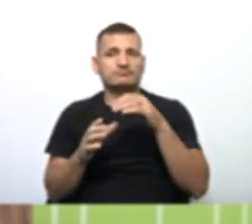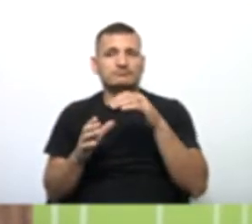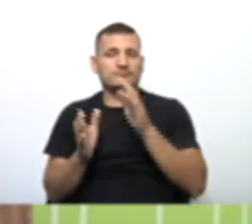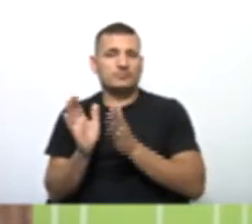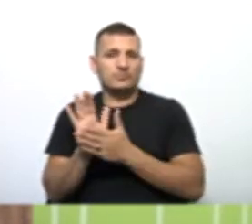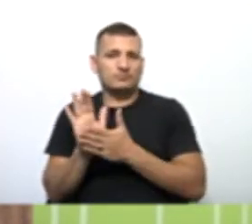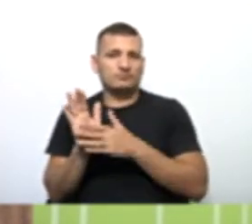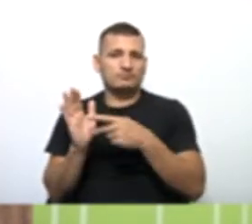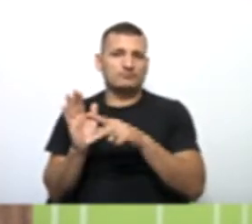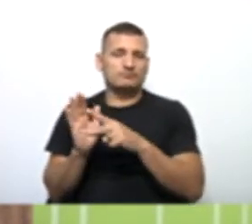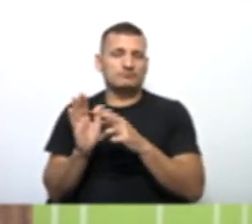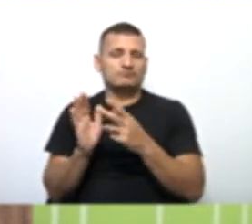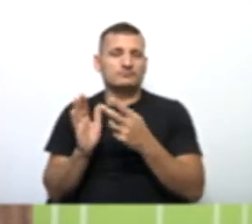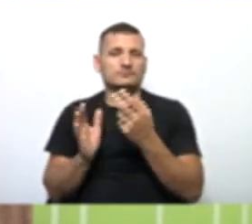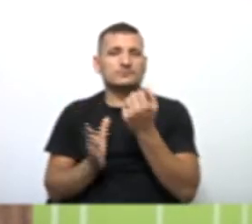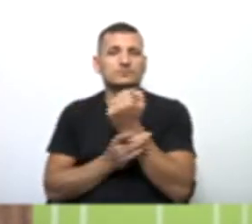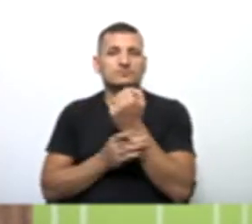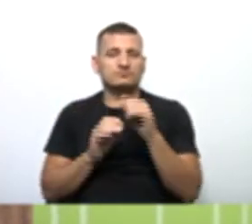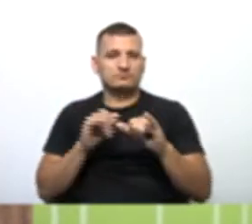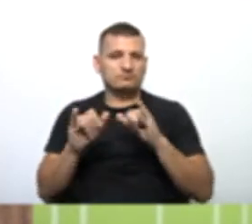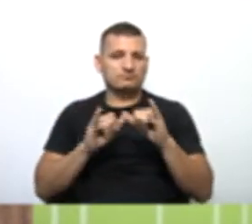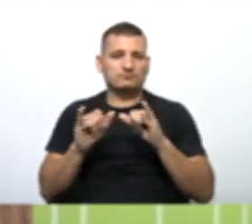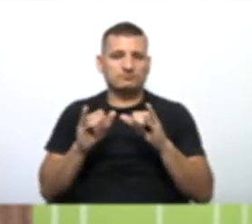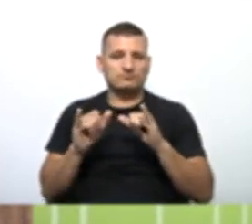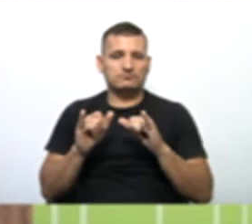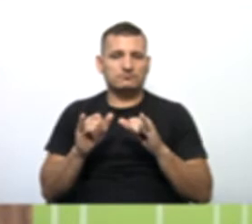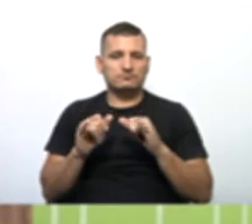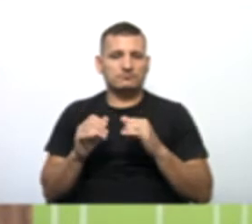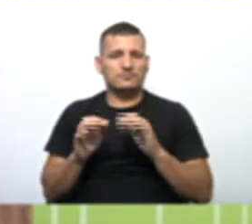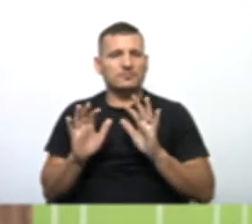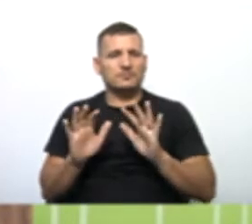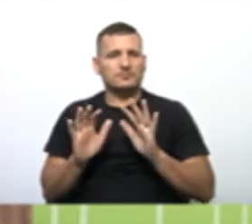da segurança da informação. Posso